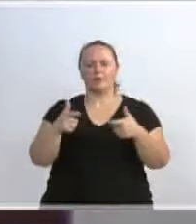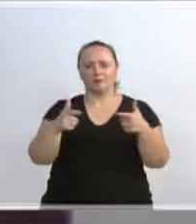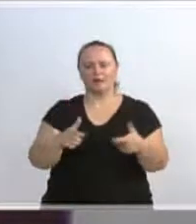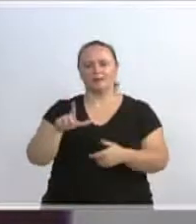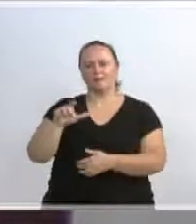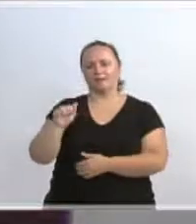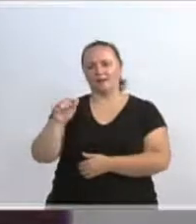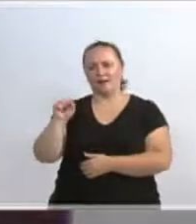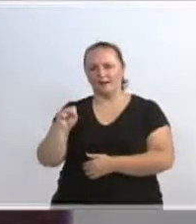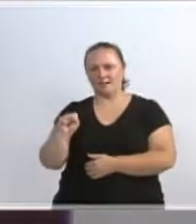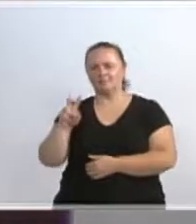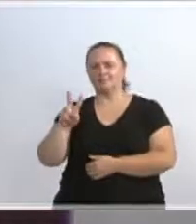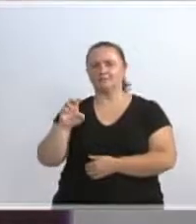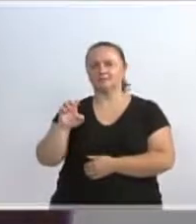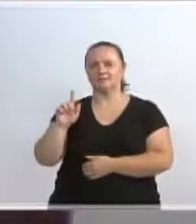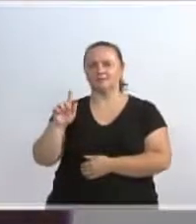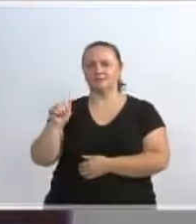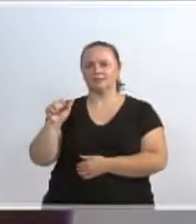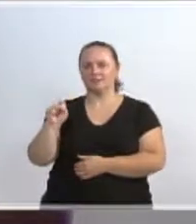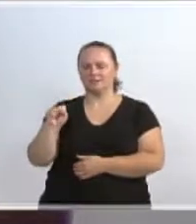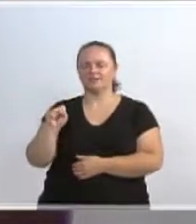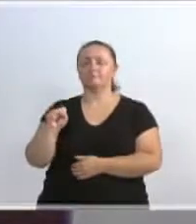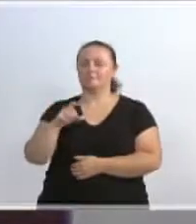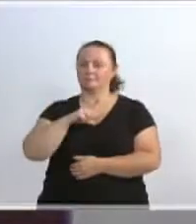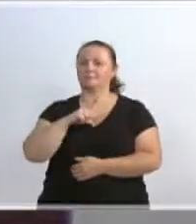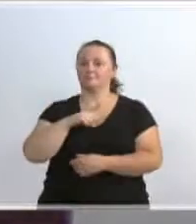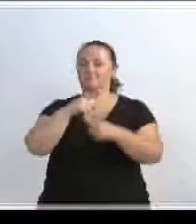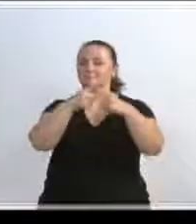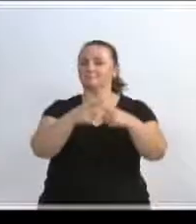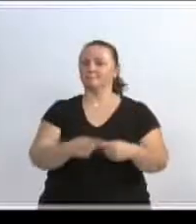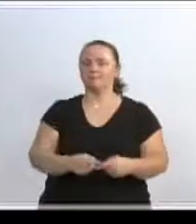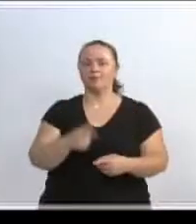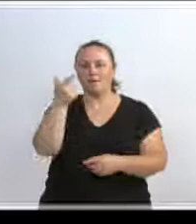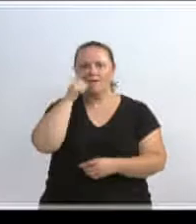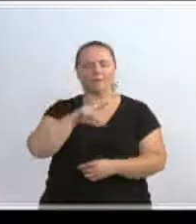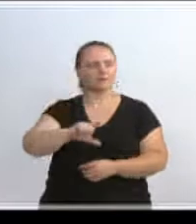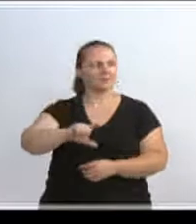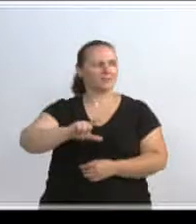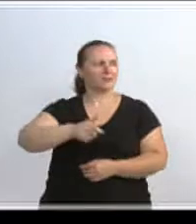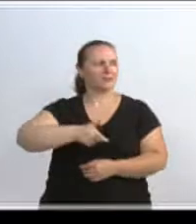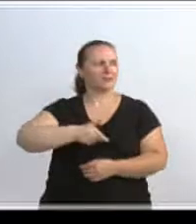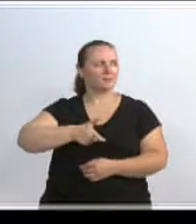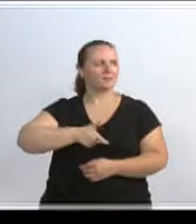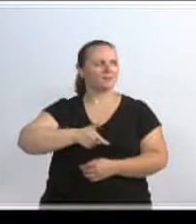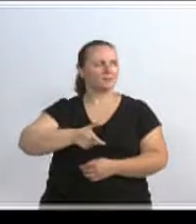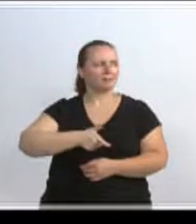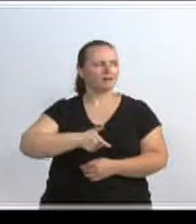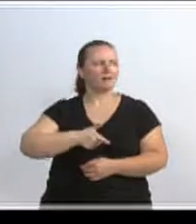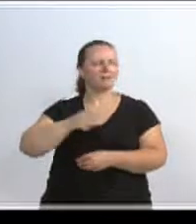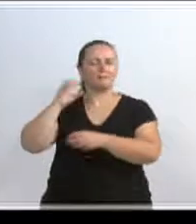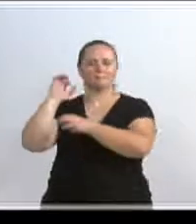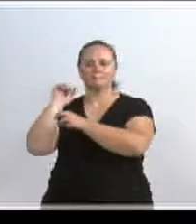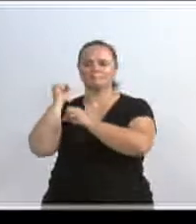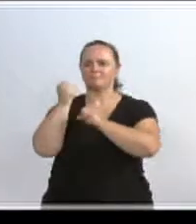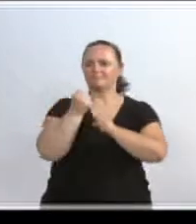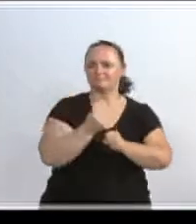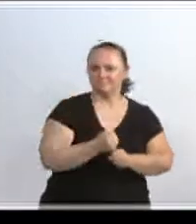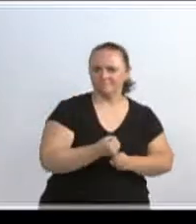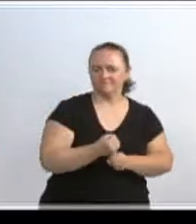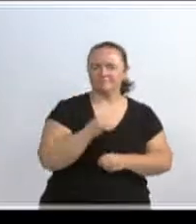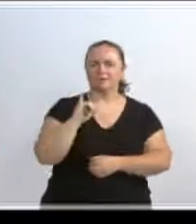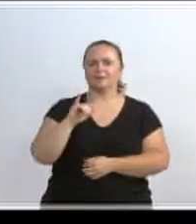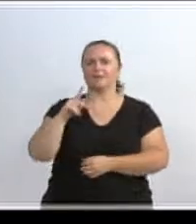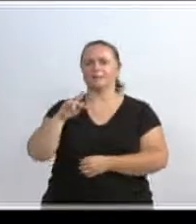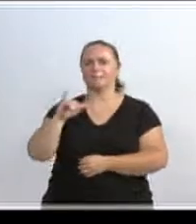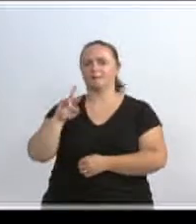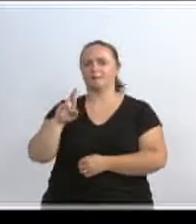ao dia 16, tivemos a competição lá e tivemos medalhistas, sim. Tivemos atleta do Karatê, do Ipiranga Barão,